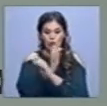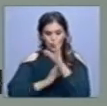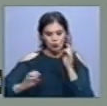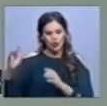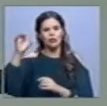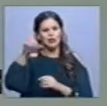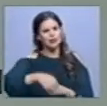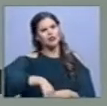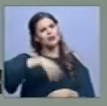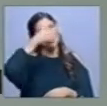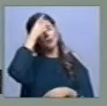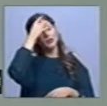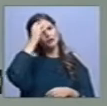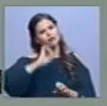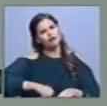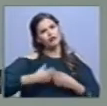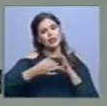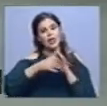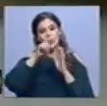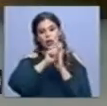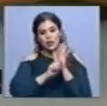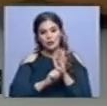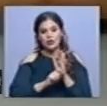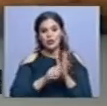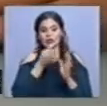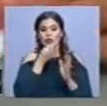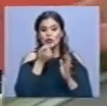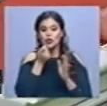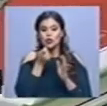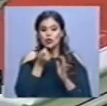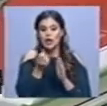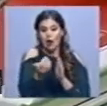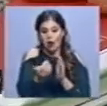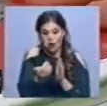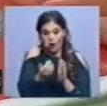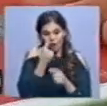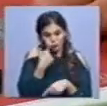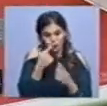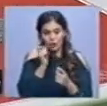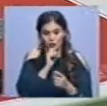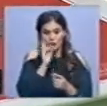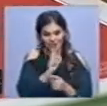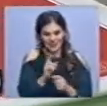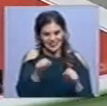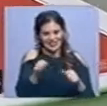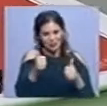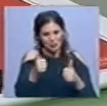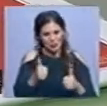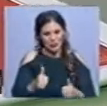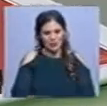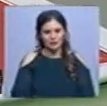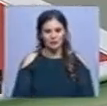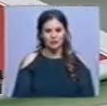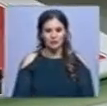mais da ética, Miguel, políticas. Só um bocadinho o primeiro do livro para que possamos muito ver. Bem. Ora, talvez. Aqui está. Sim, assim vemos melhor. Aqui está, o